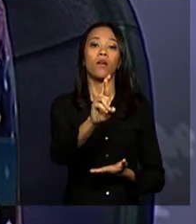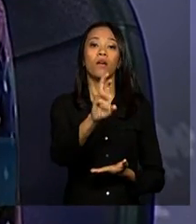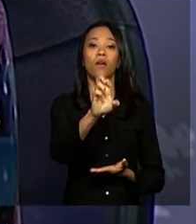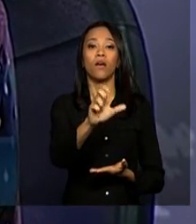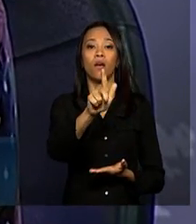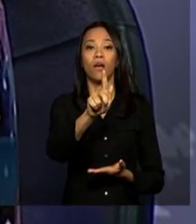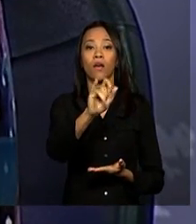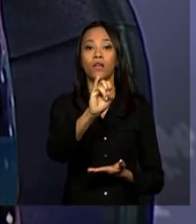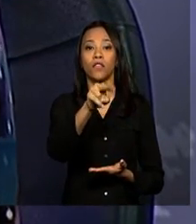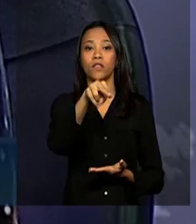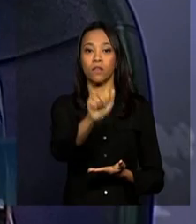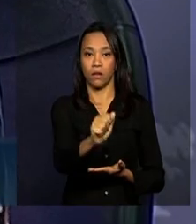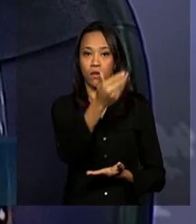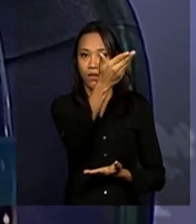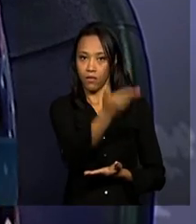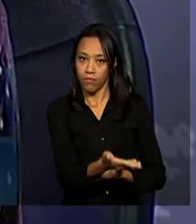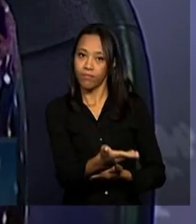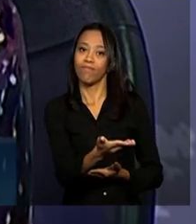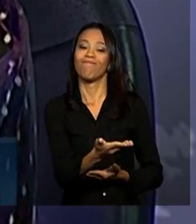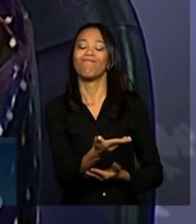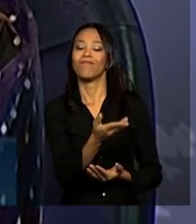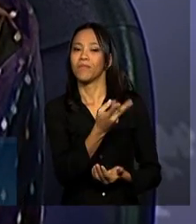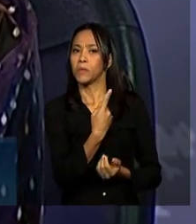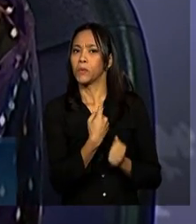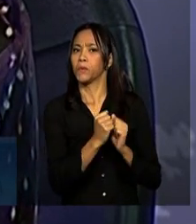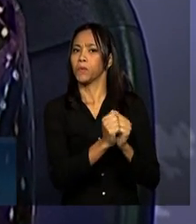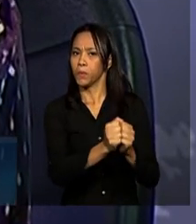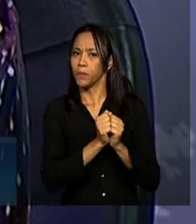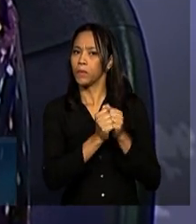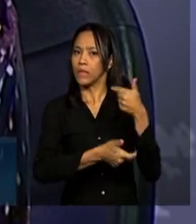parceira de também muitas horas e